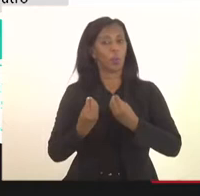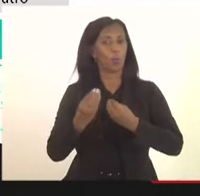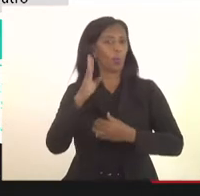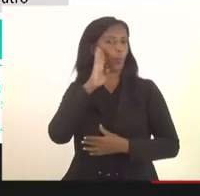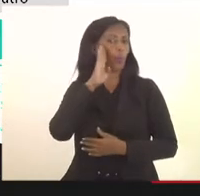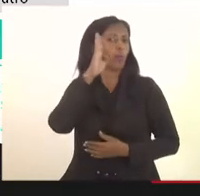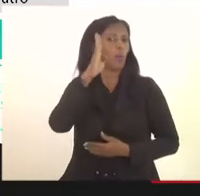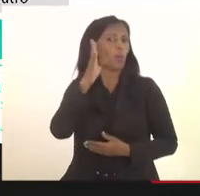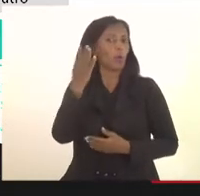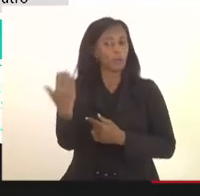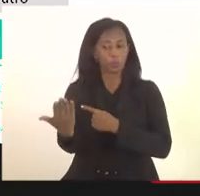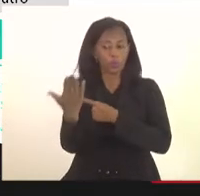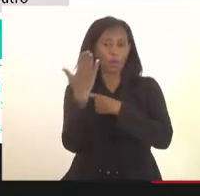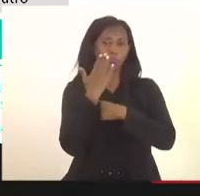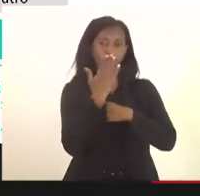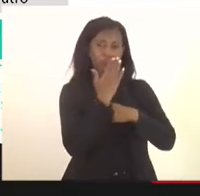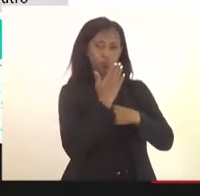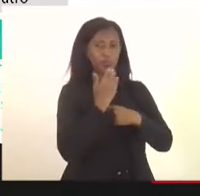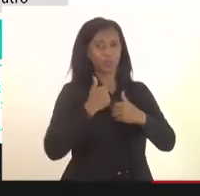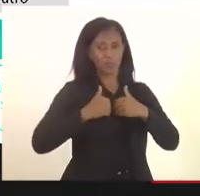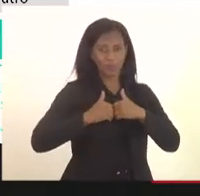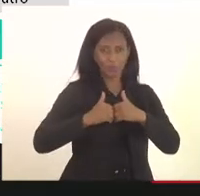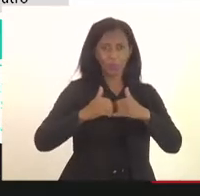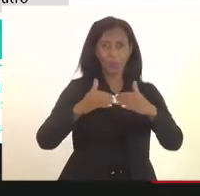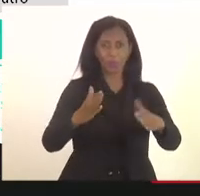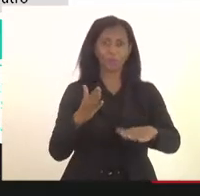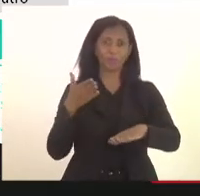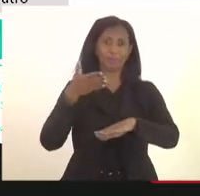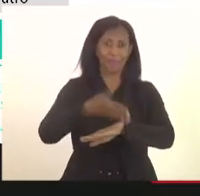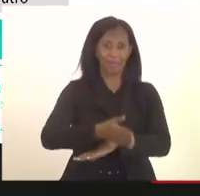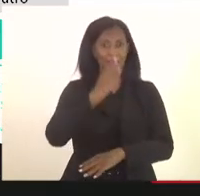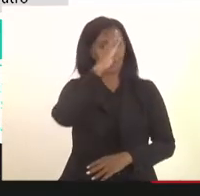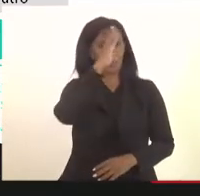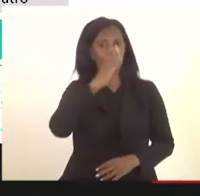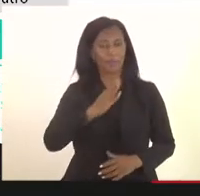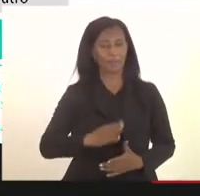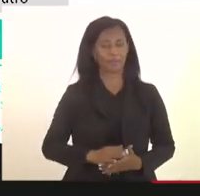onde nos abriga e nos acolheu nesse início aí da nossa entrada no Brasil. Okay?